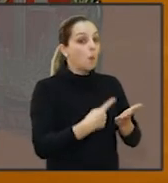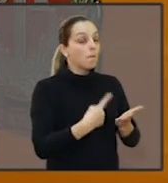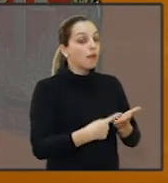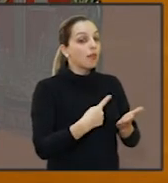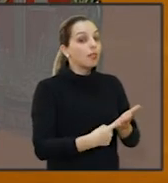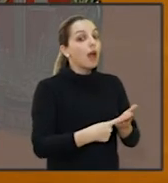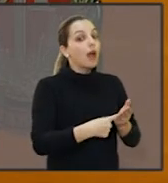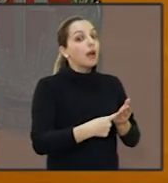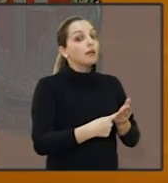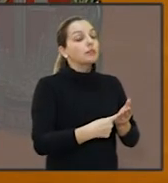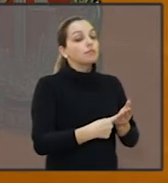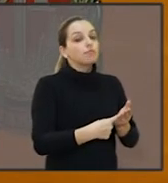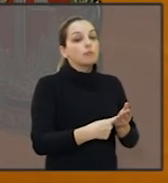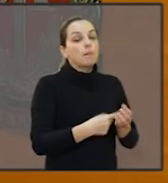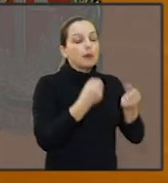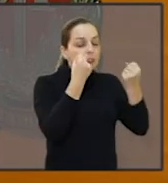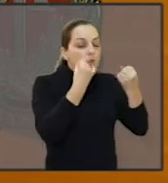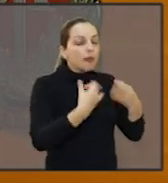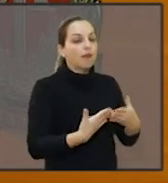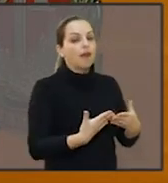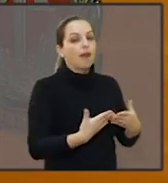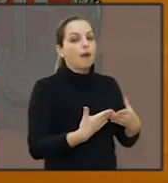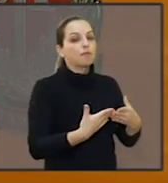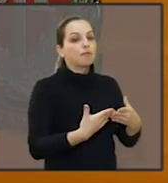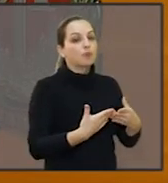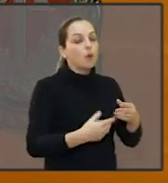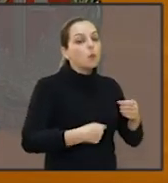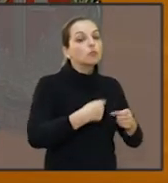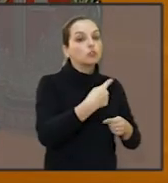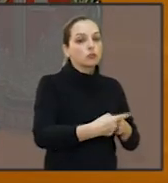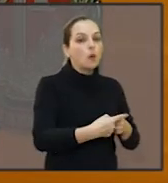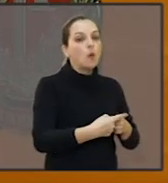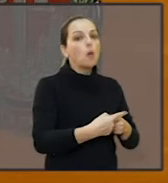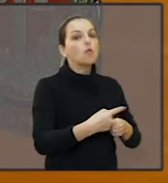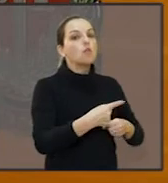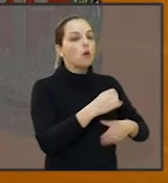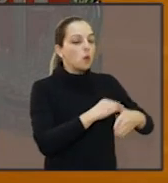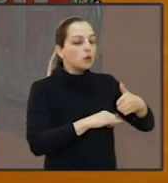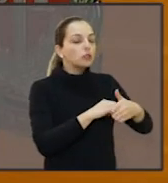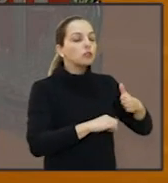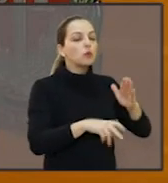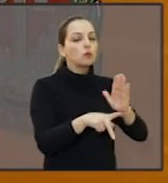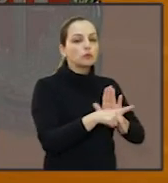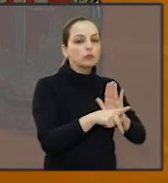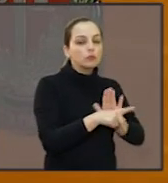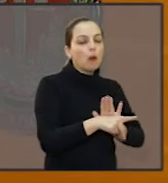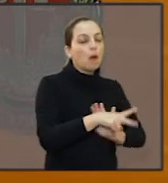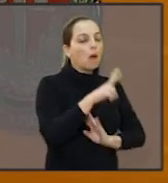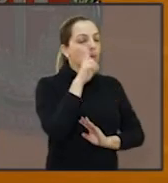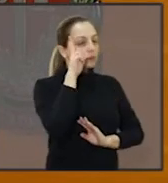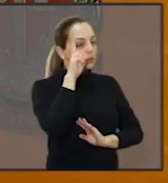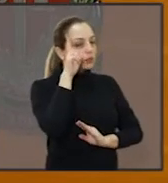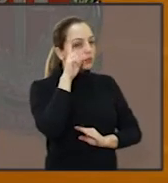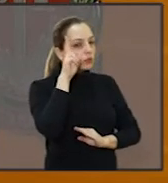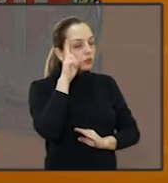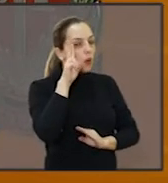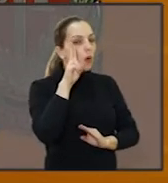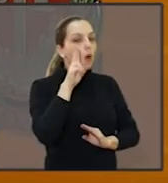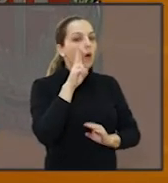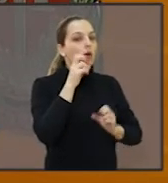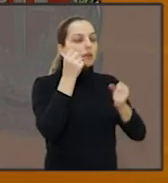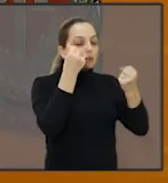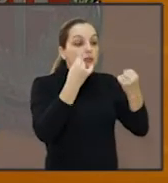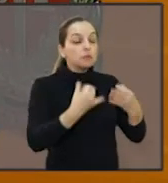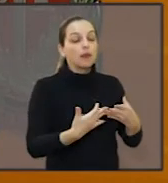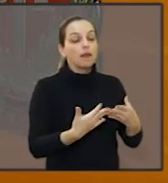marcar outra conversa aqui para você contar mais um pouco. Tem que contar mais do Instituto Roseli. De histórias e tal. Nós